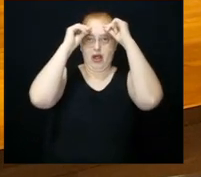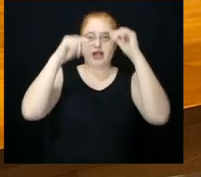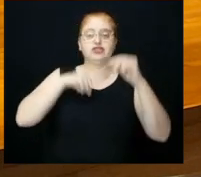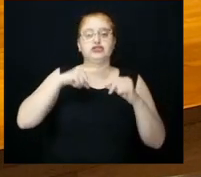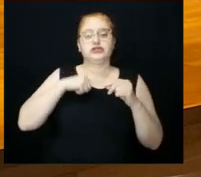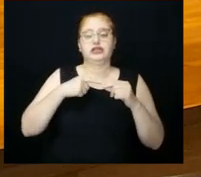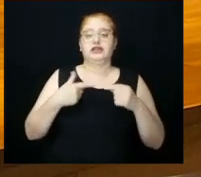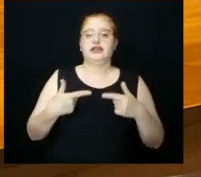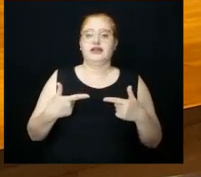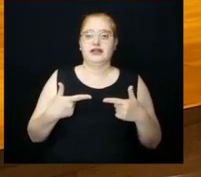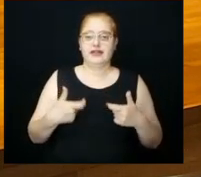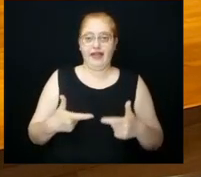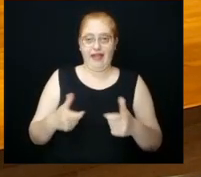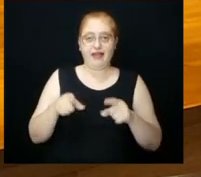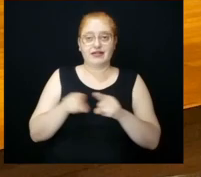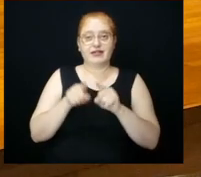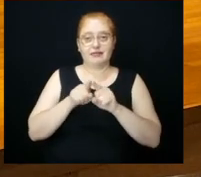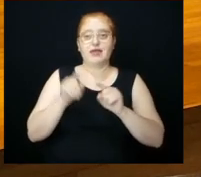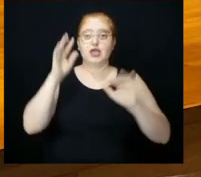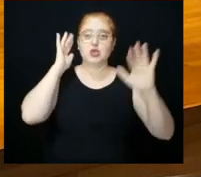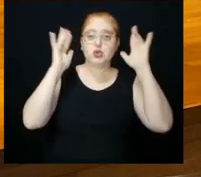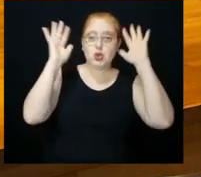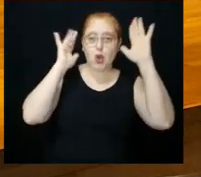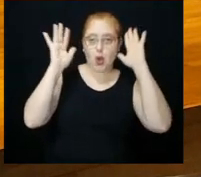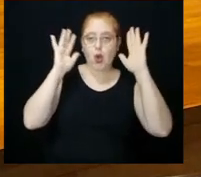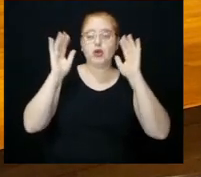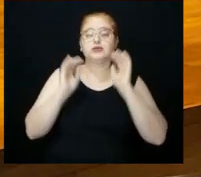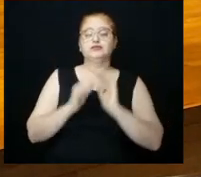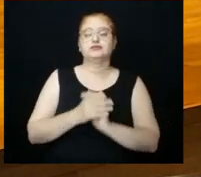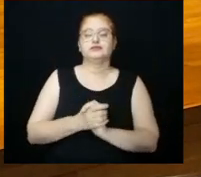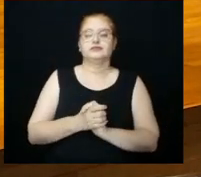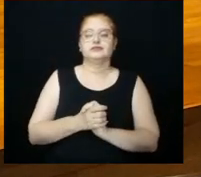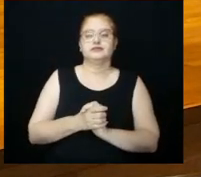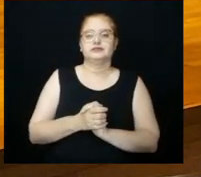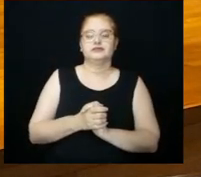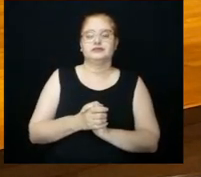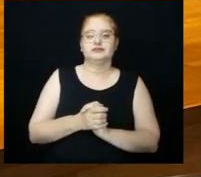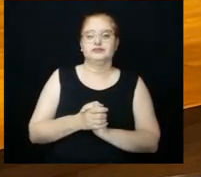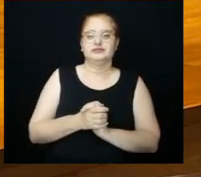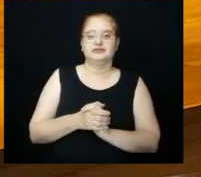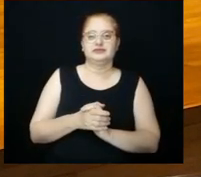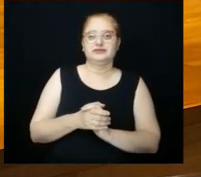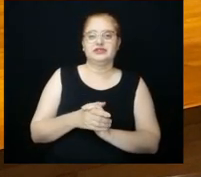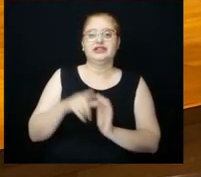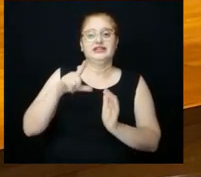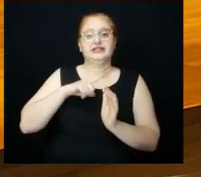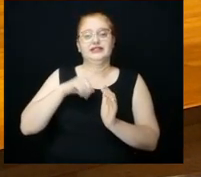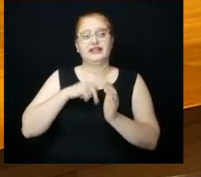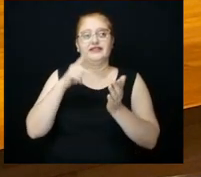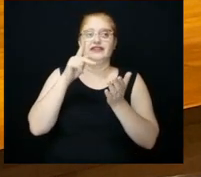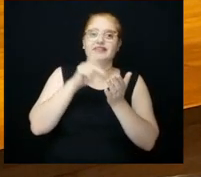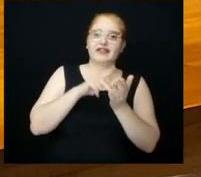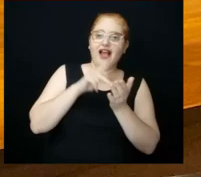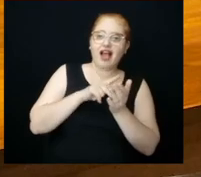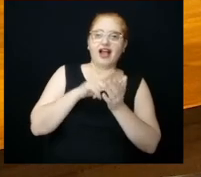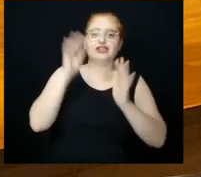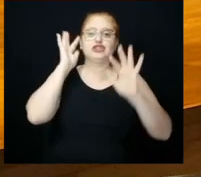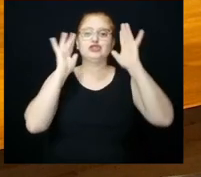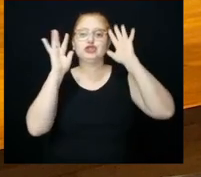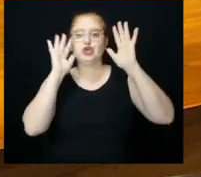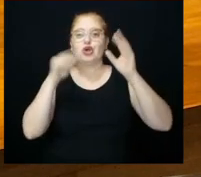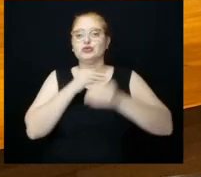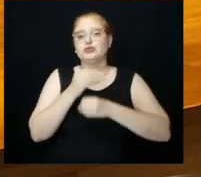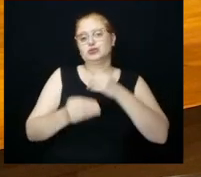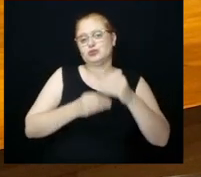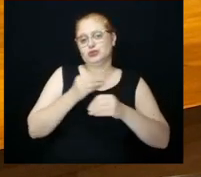guerra e o sonho, né, algo que, então, sai da realidade, a realidade sai da realidade, mas